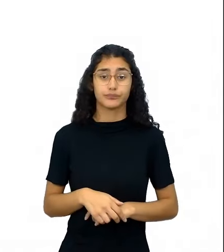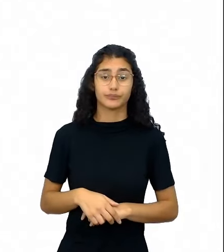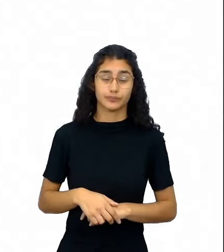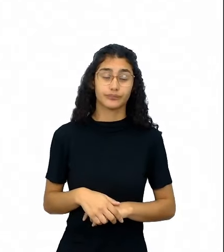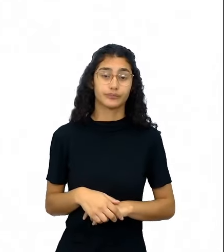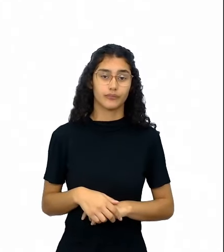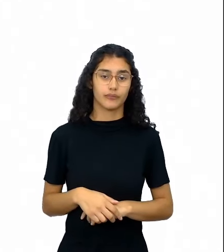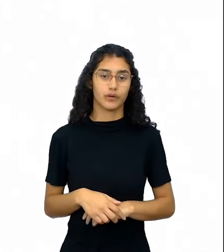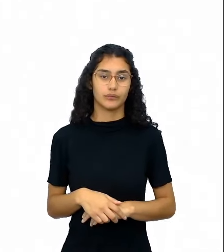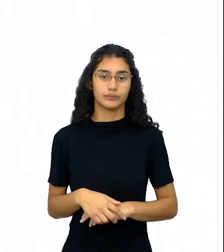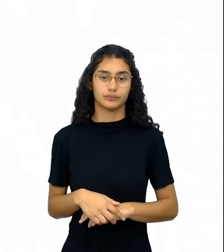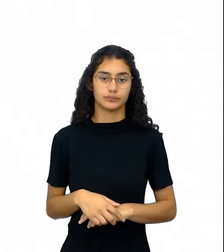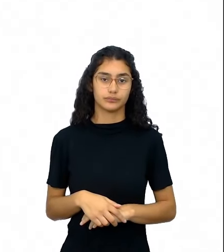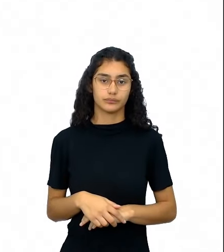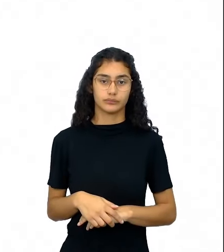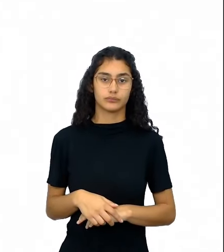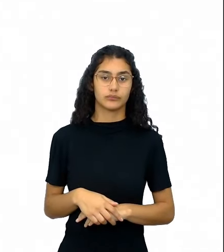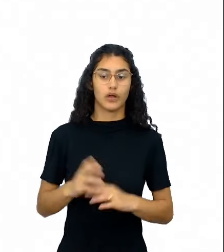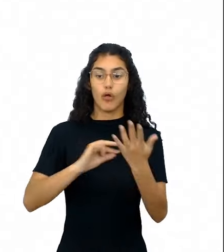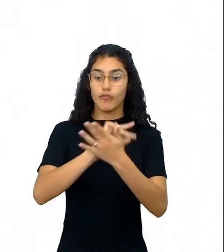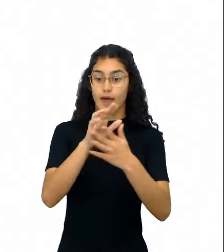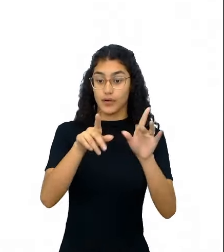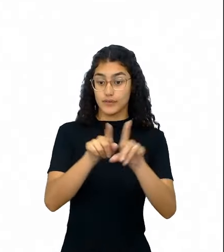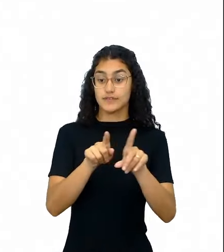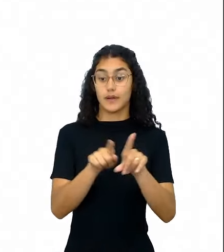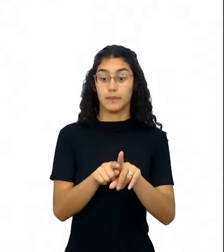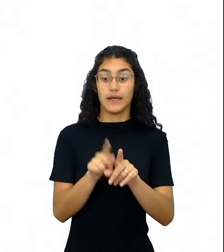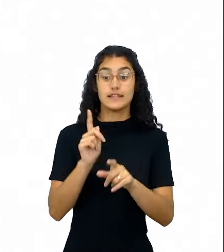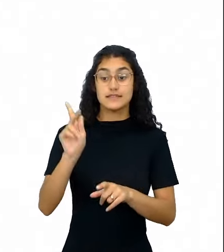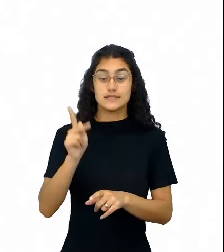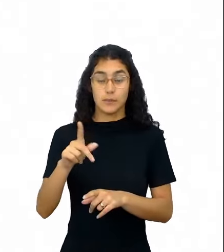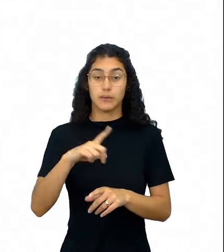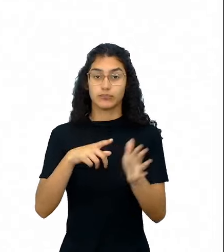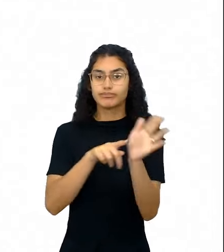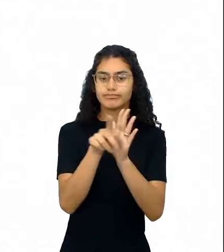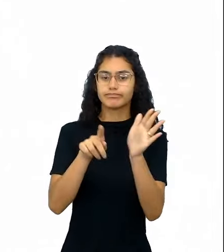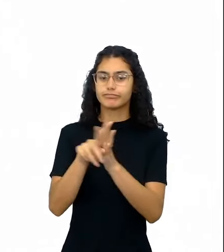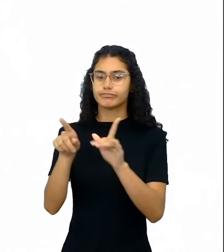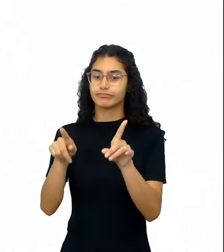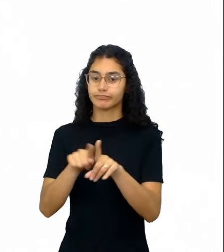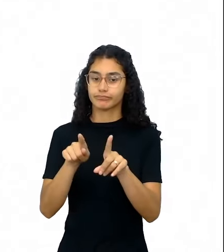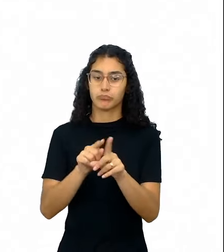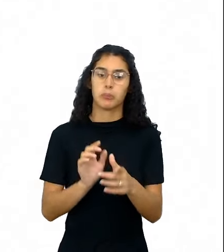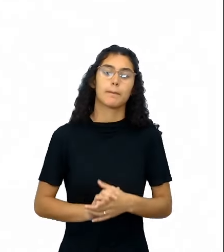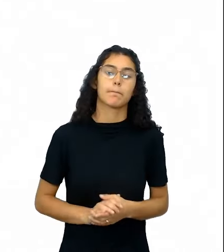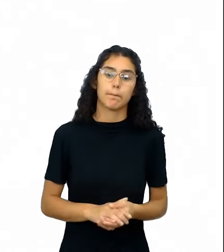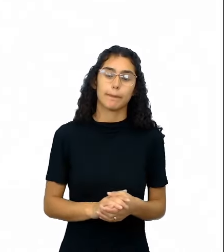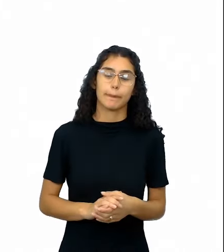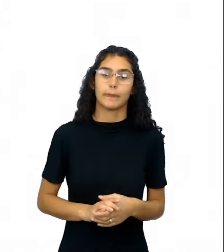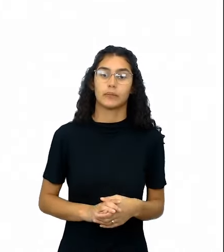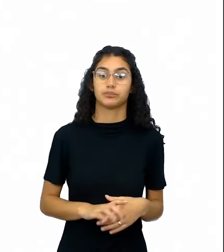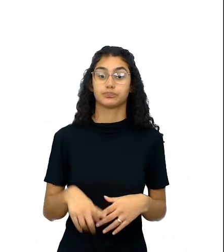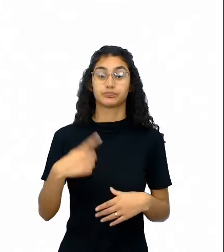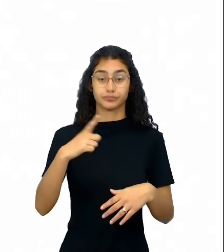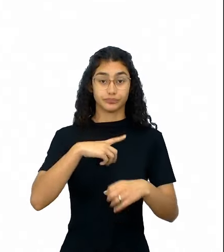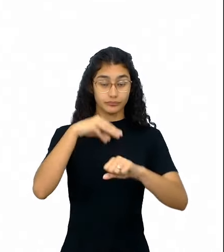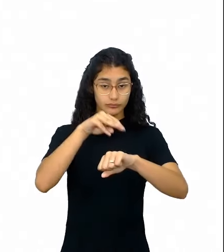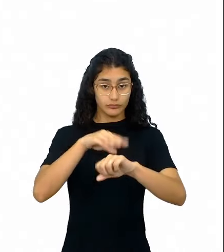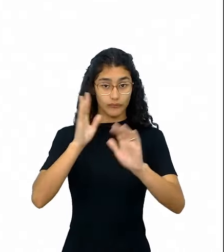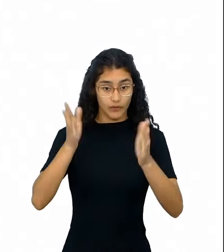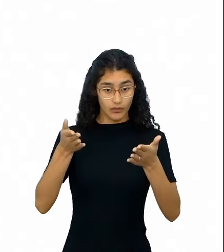assim, outras obras também, né? Sempre surgem essas questões. Muito bem, nós estamos